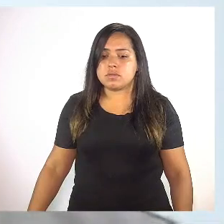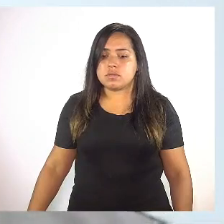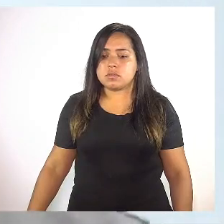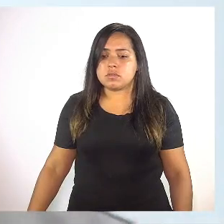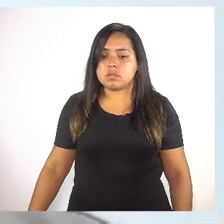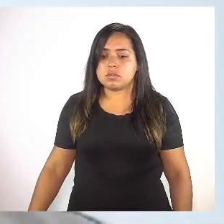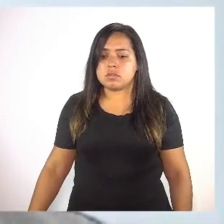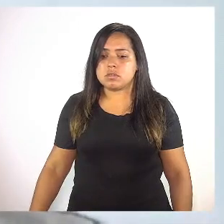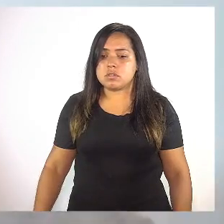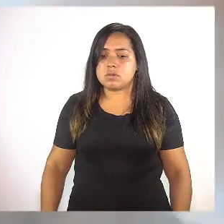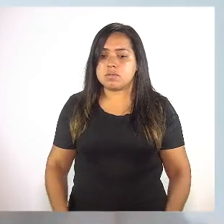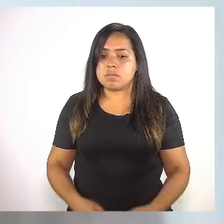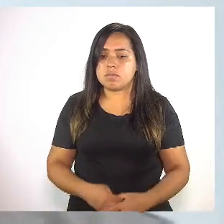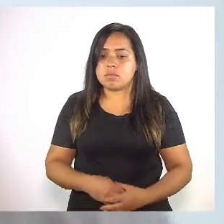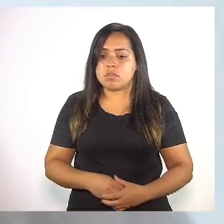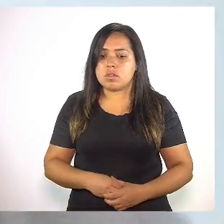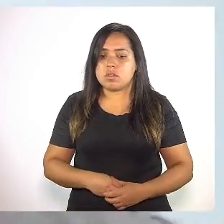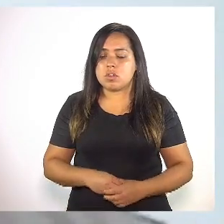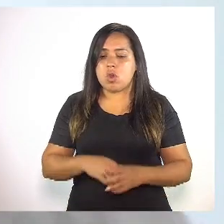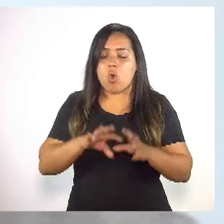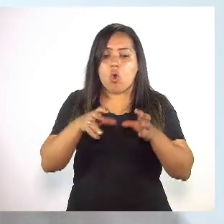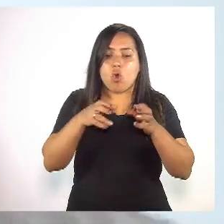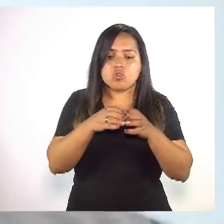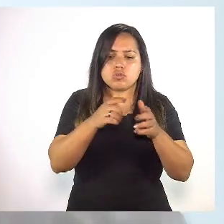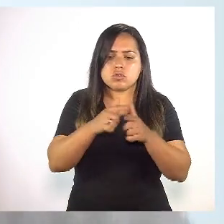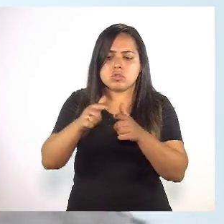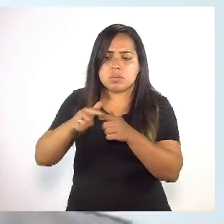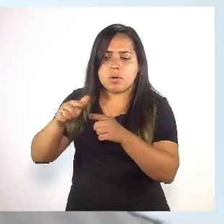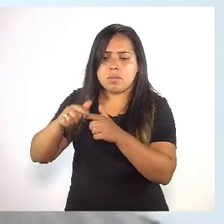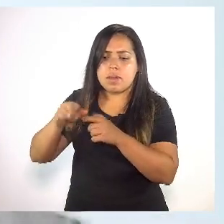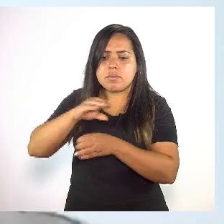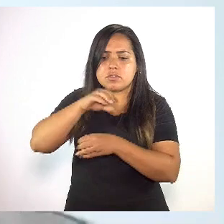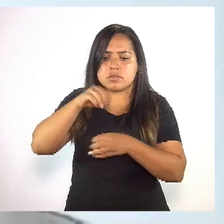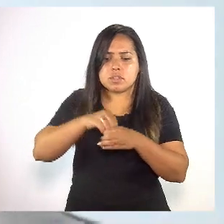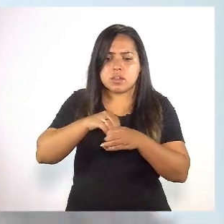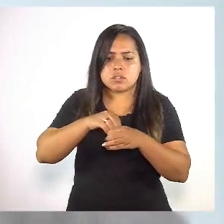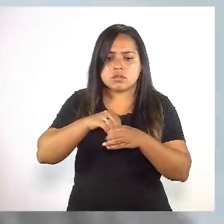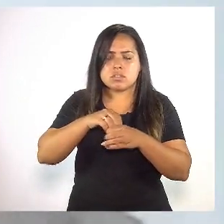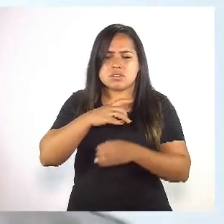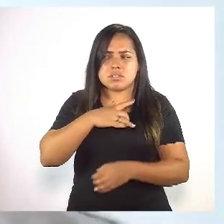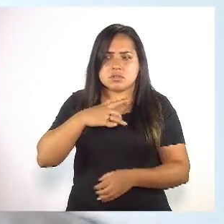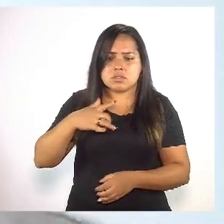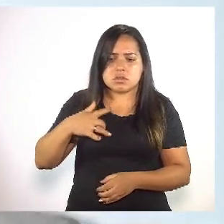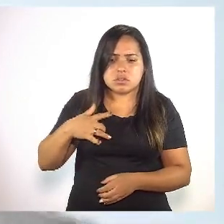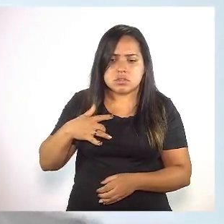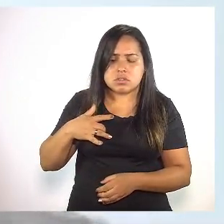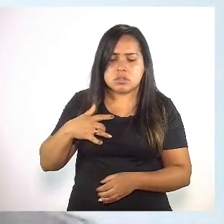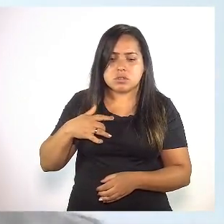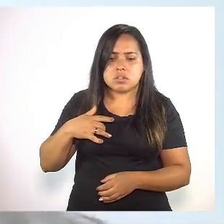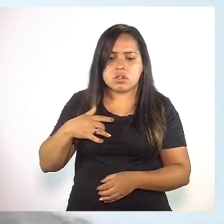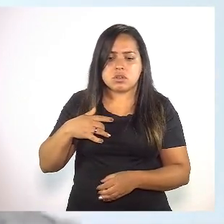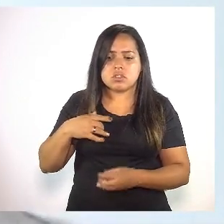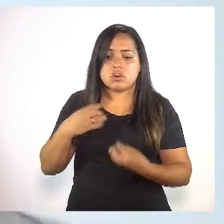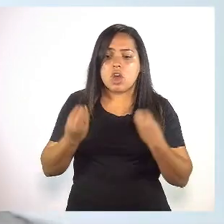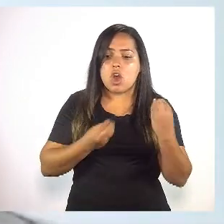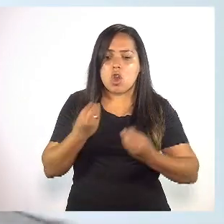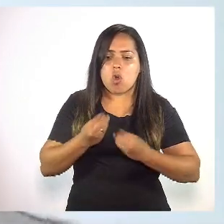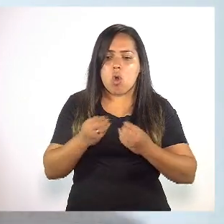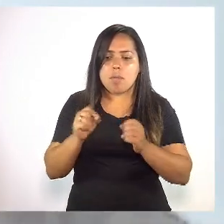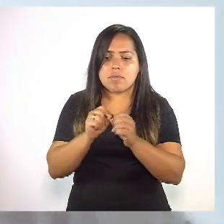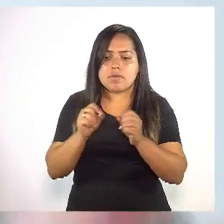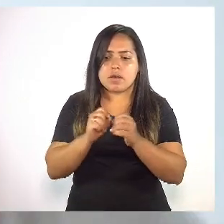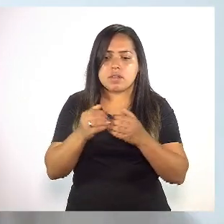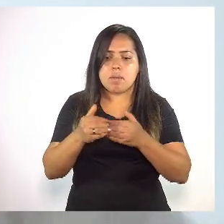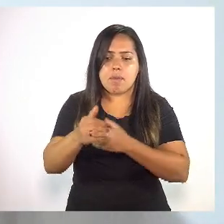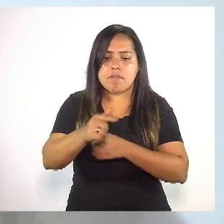de 12% com um conjunto de problemas que a saúde foi enfrentando no Estado e que, infelizmente, não foi apenas de gestão.